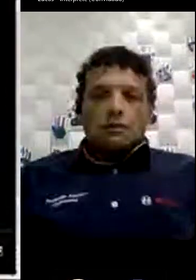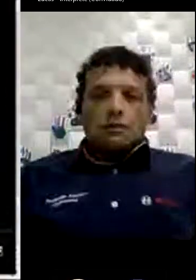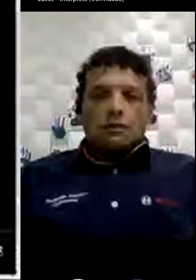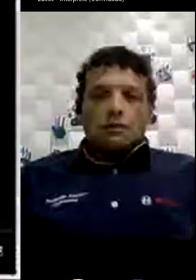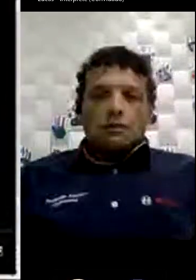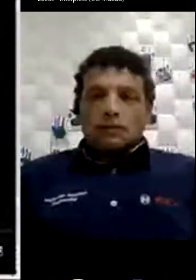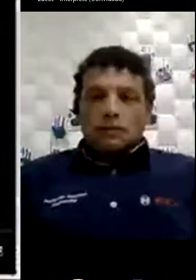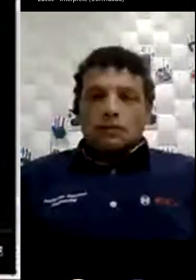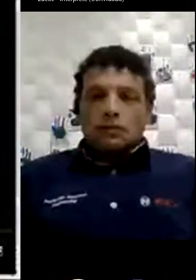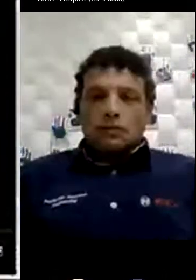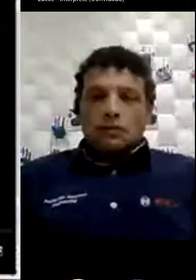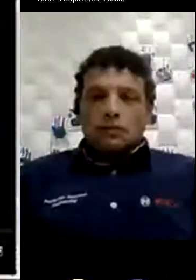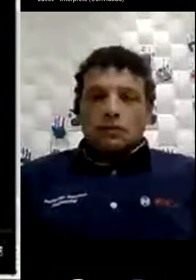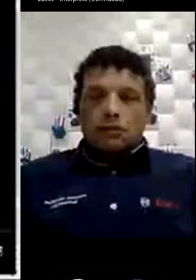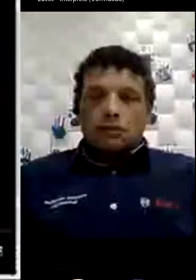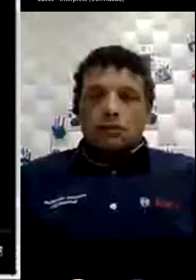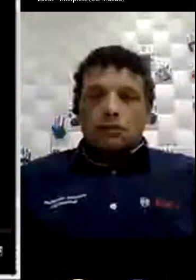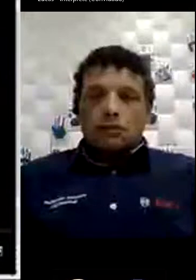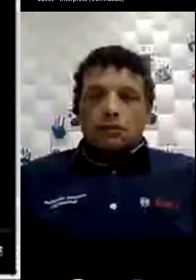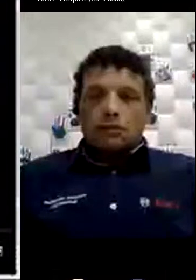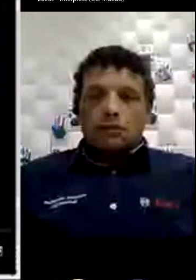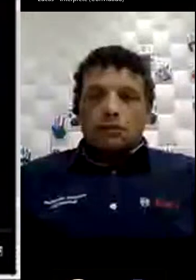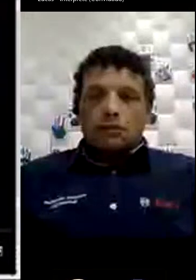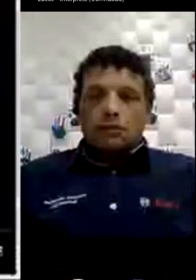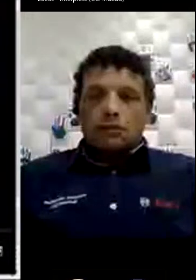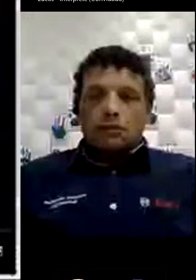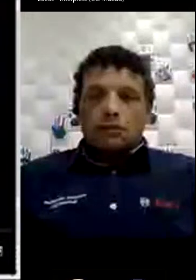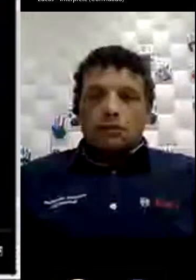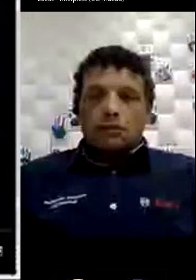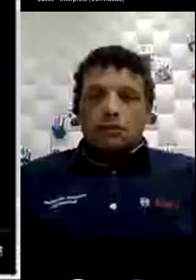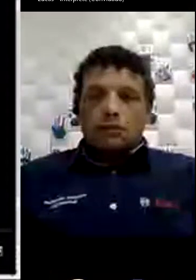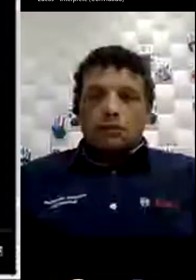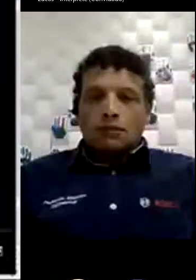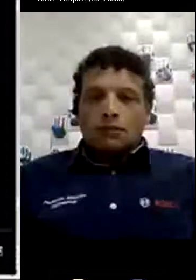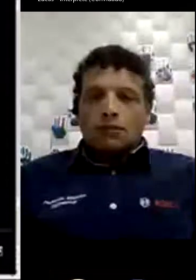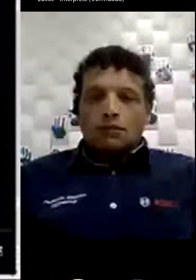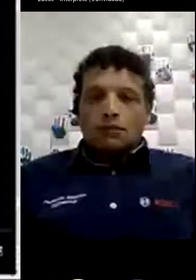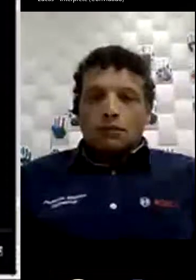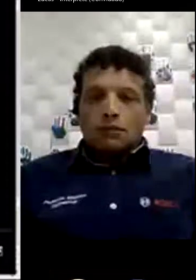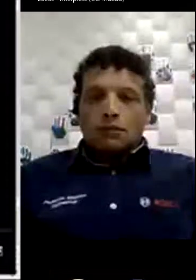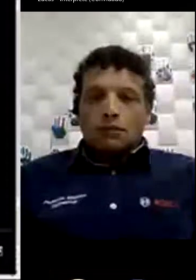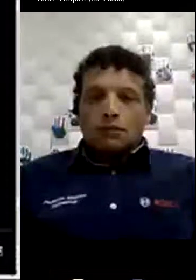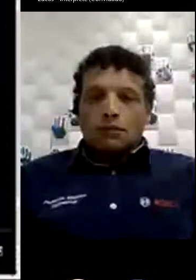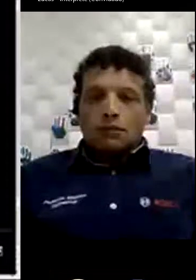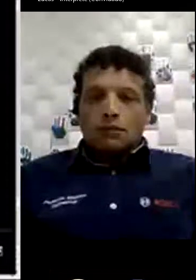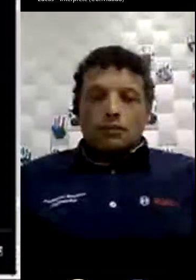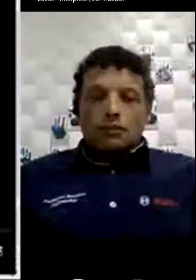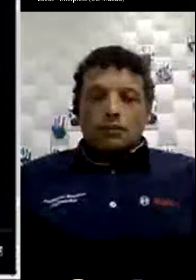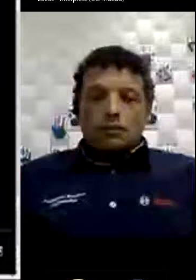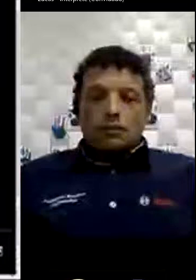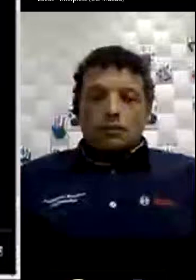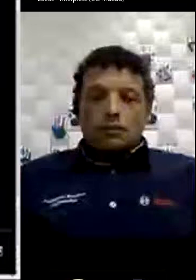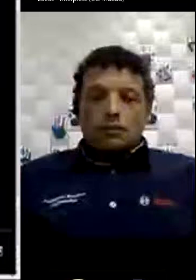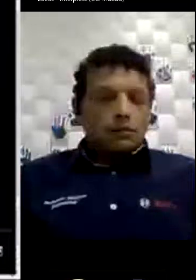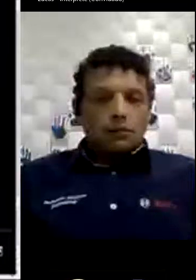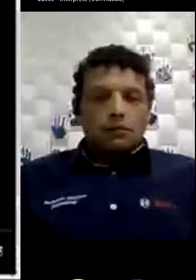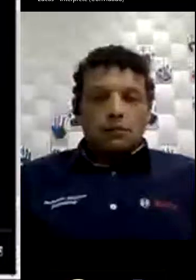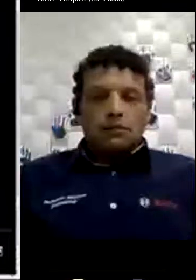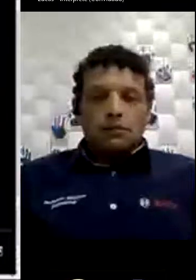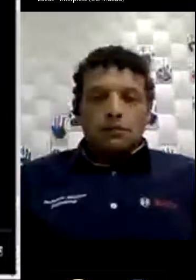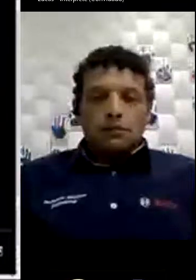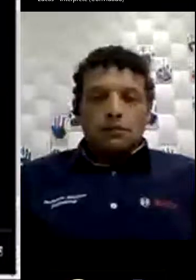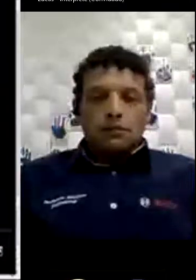confiança conquistada pela qualidade e alta tecnologia dos nossos produtos, tanto para multinacionais quanto empresas de